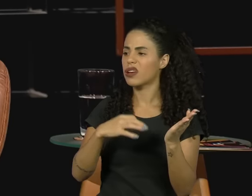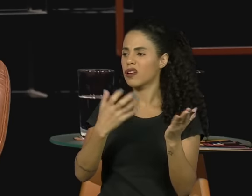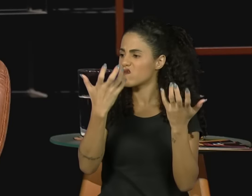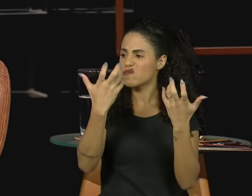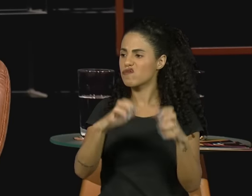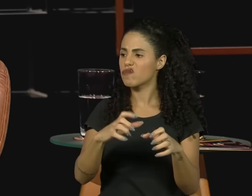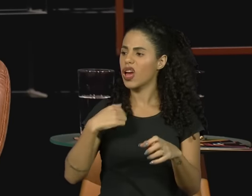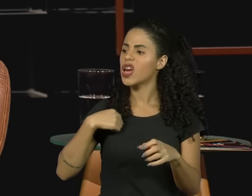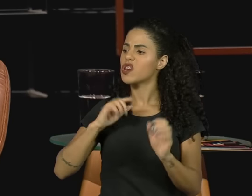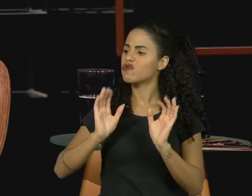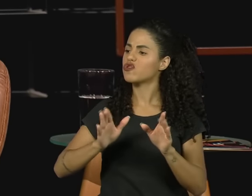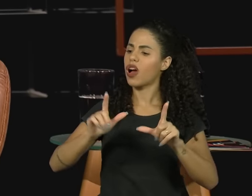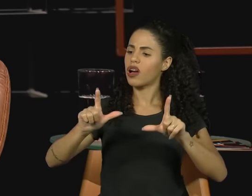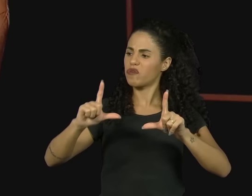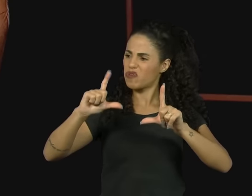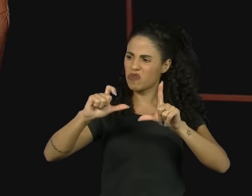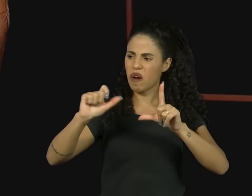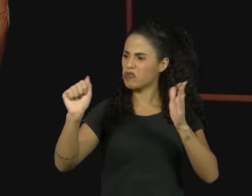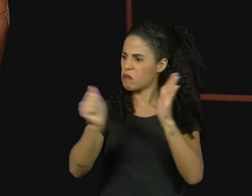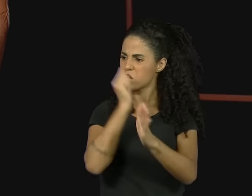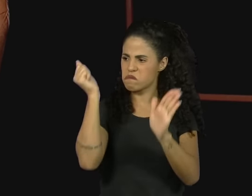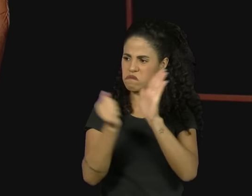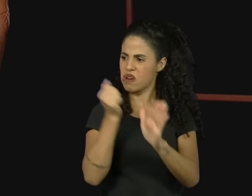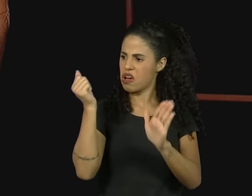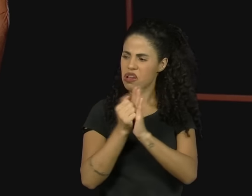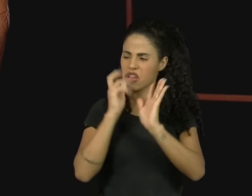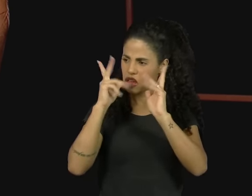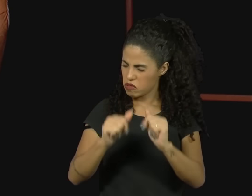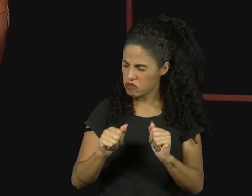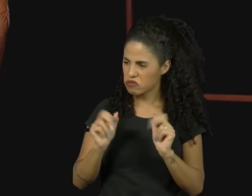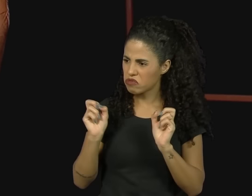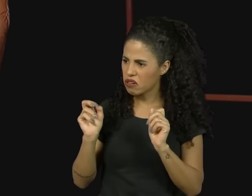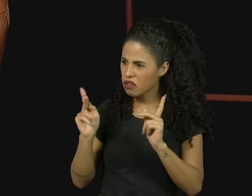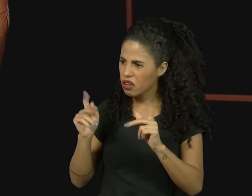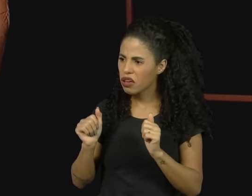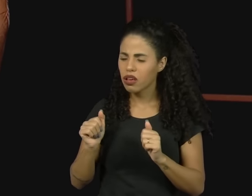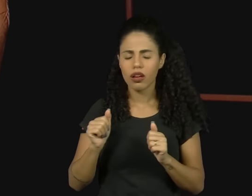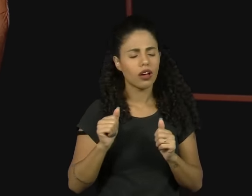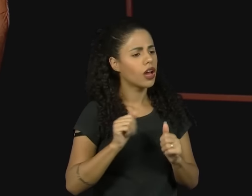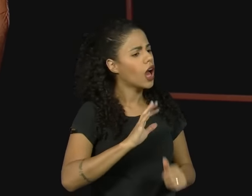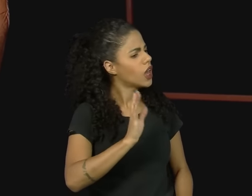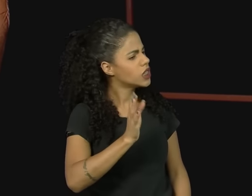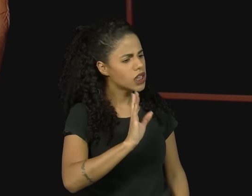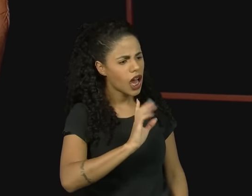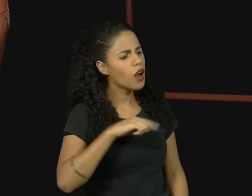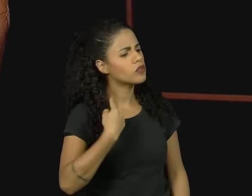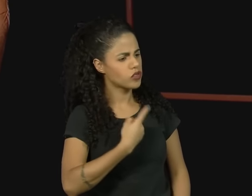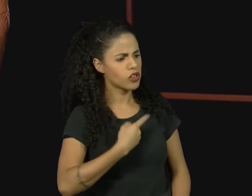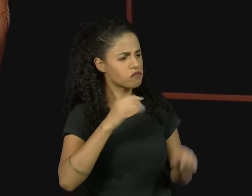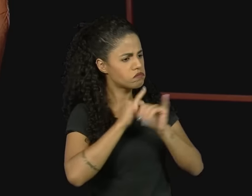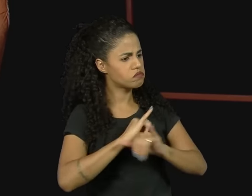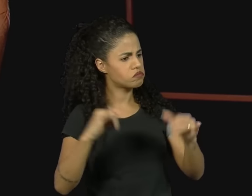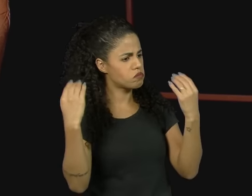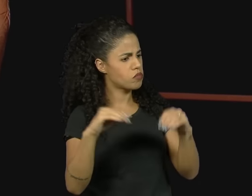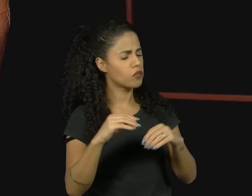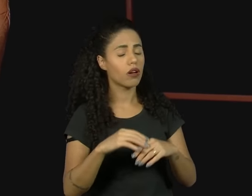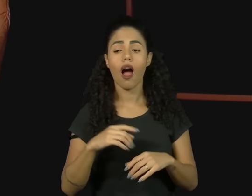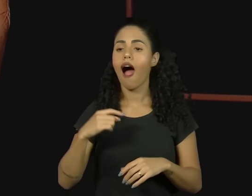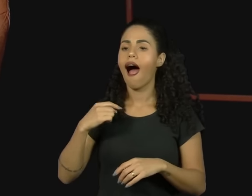já paguei as fotos e tudo, era o Christian Lacroix, nos anos 80. Ela falou, não, a gente publica, pum. Aí eu entrei